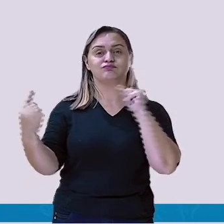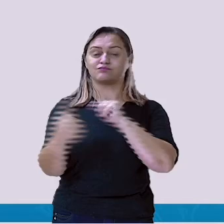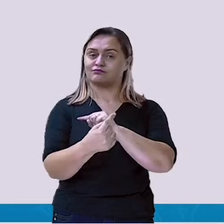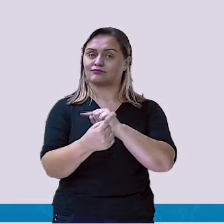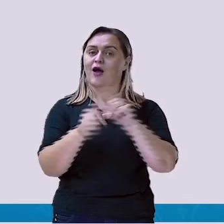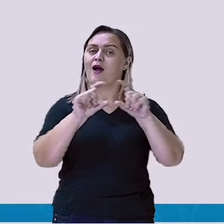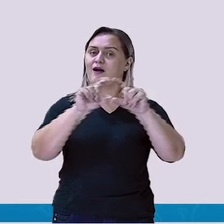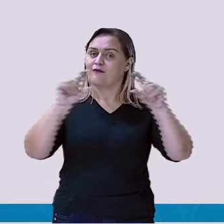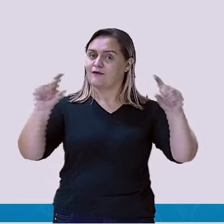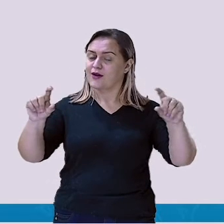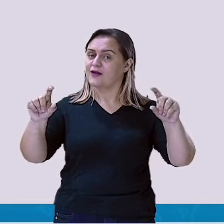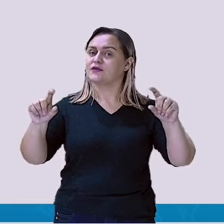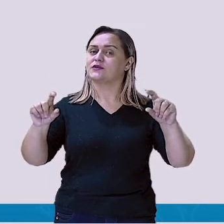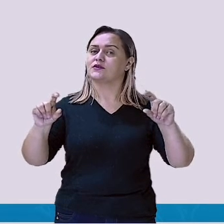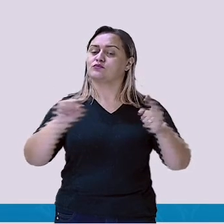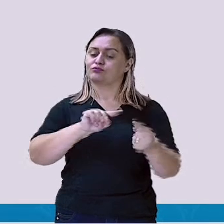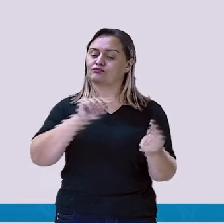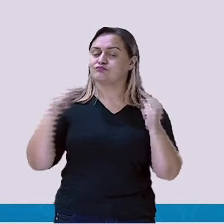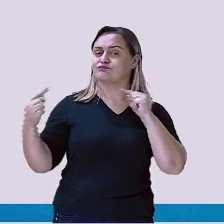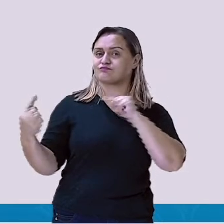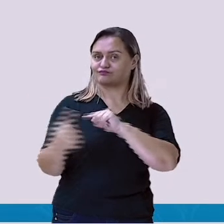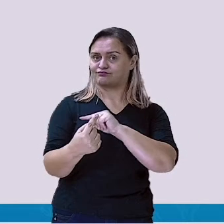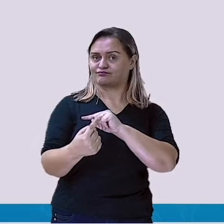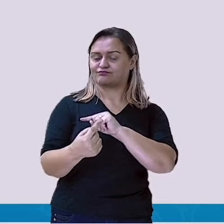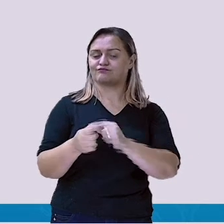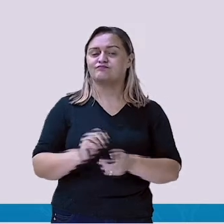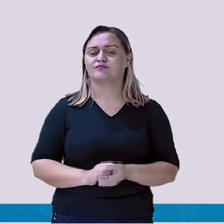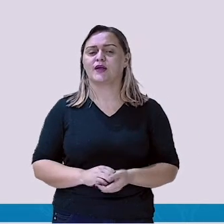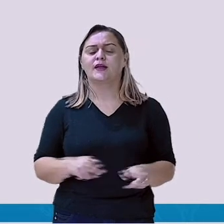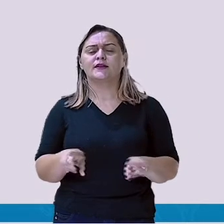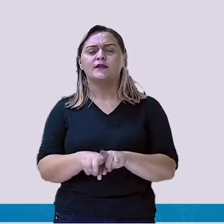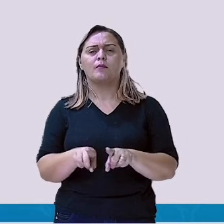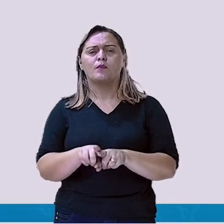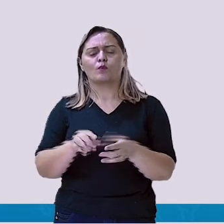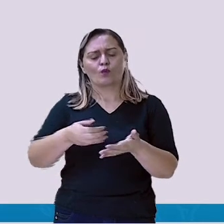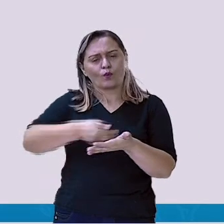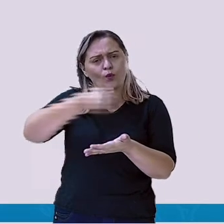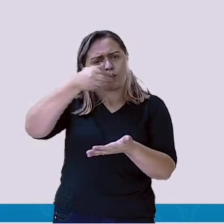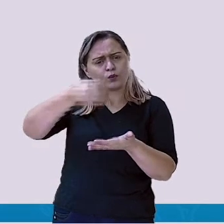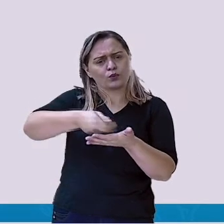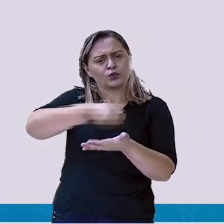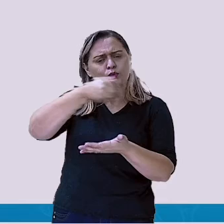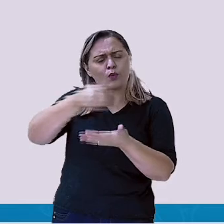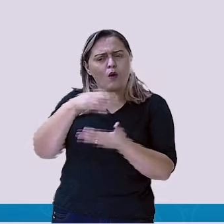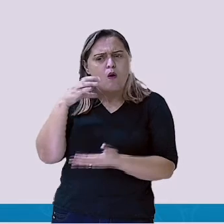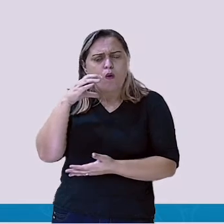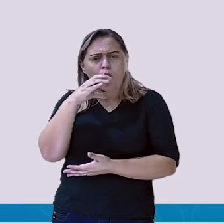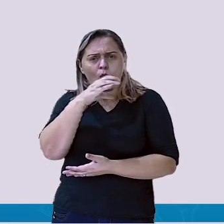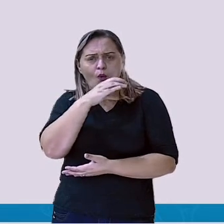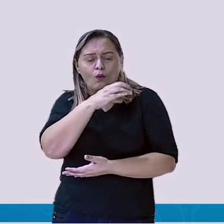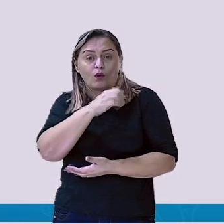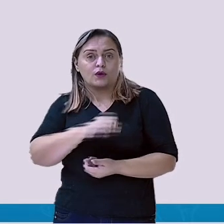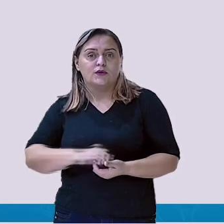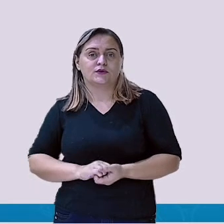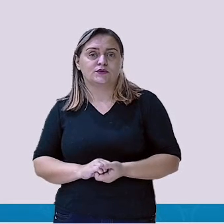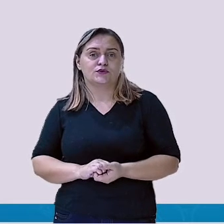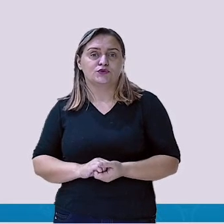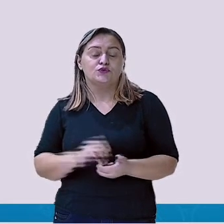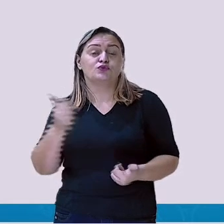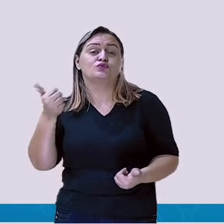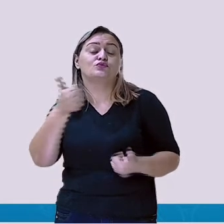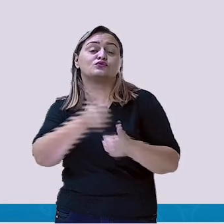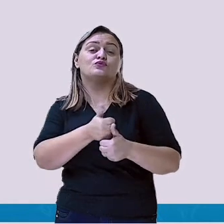oposta uma da outra. A sopa está quente. A palavra que eu devo substituir aqui, quente